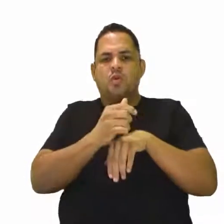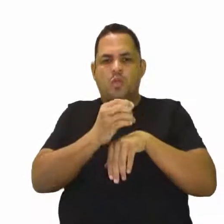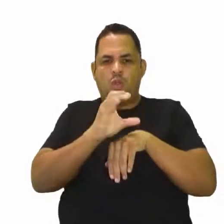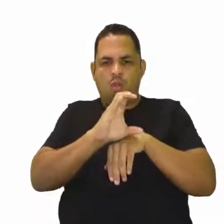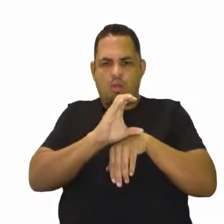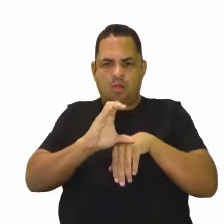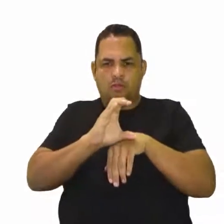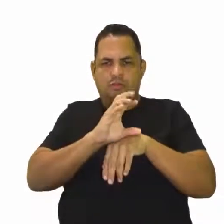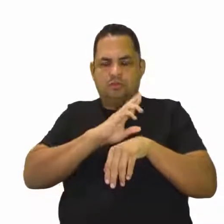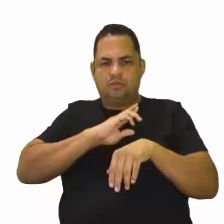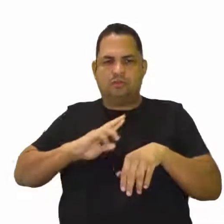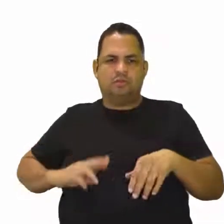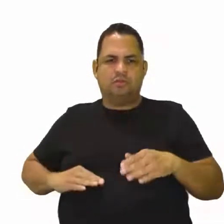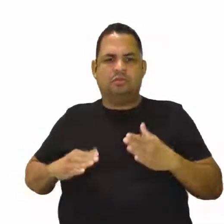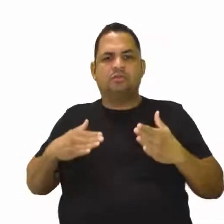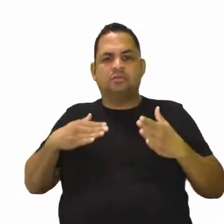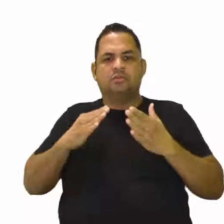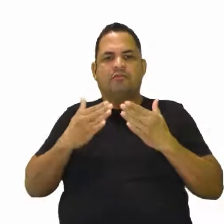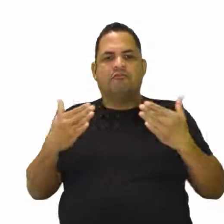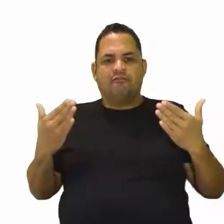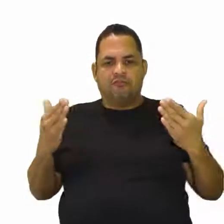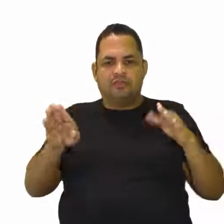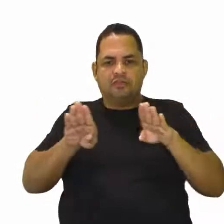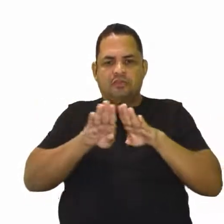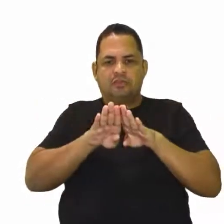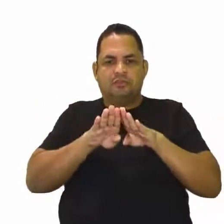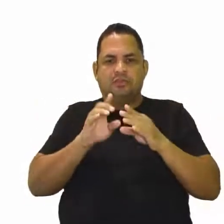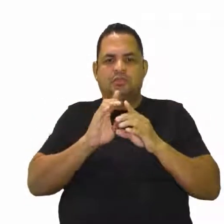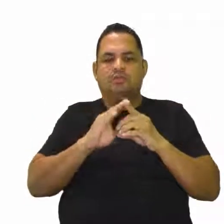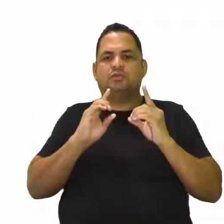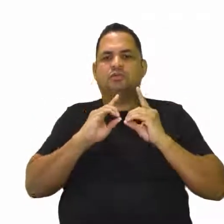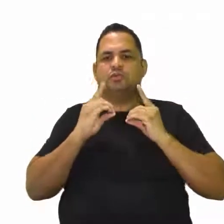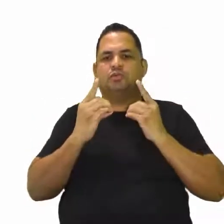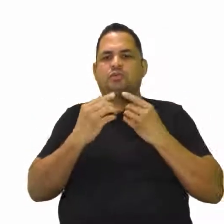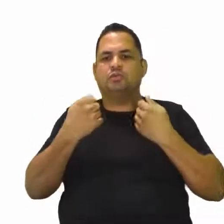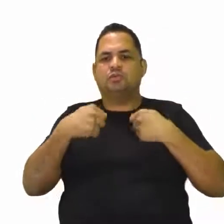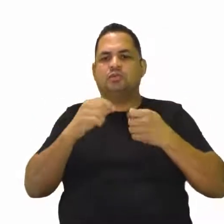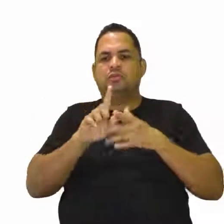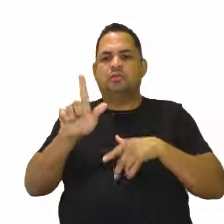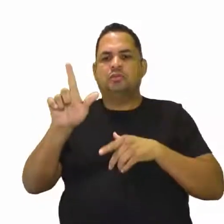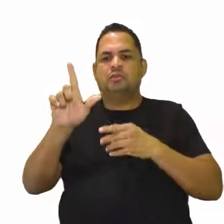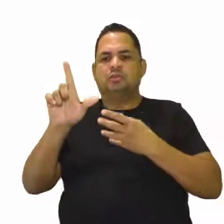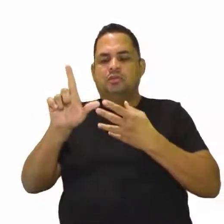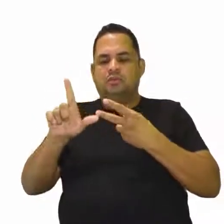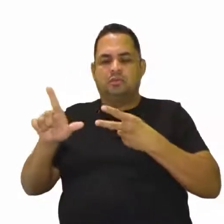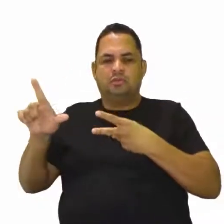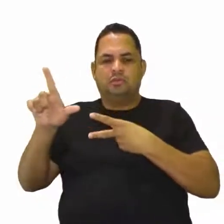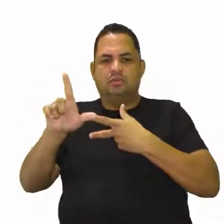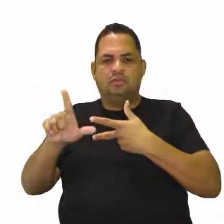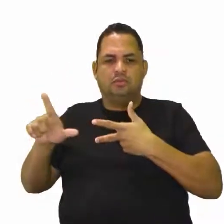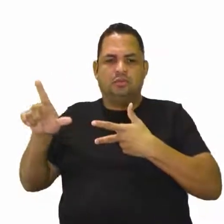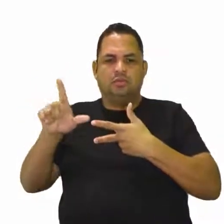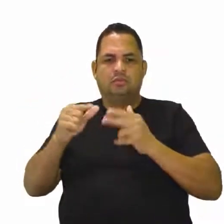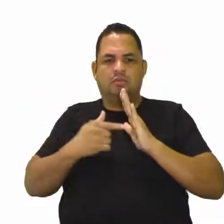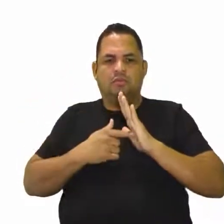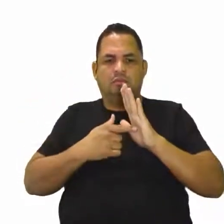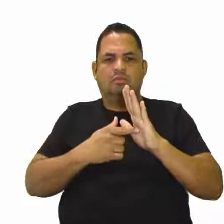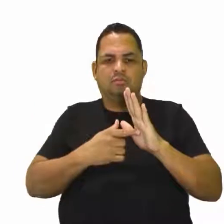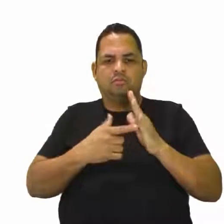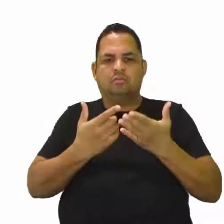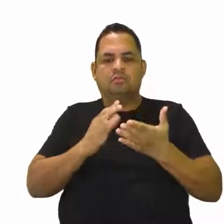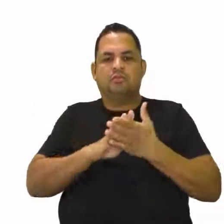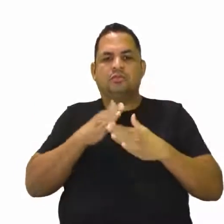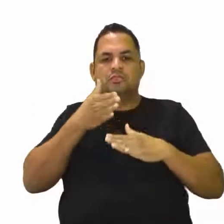Fechamento dos órgãos do Poder Legislativo e a indicação de interventores